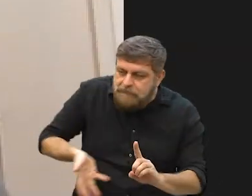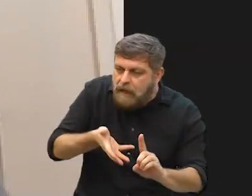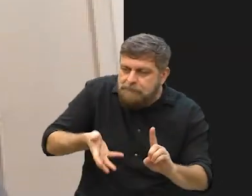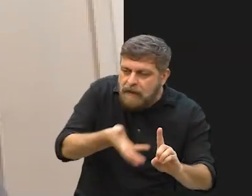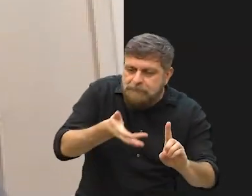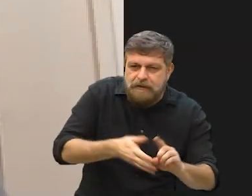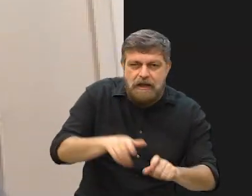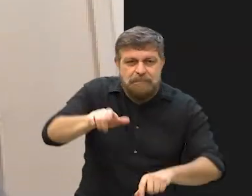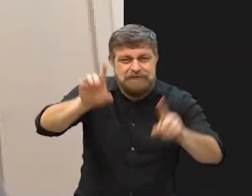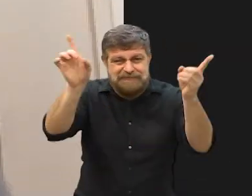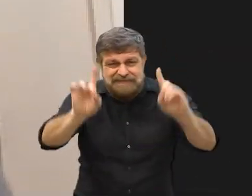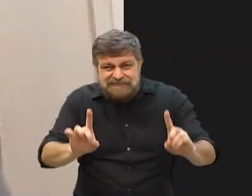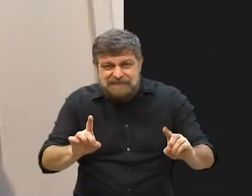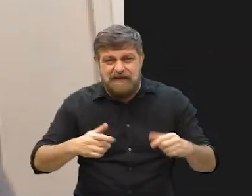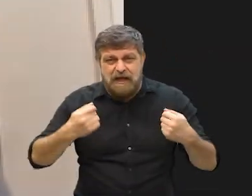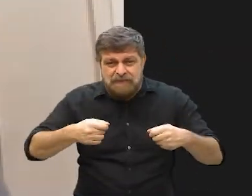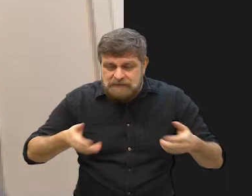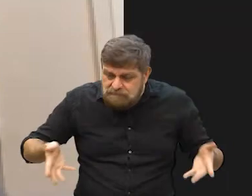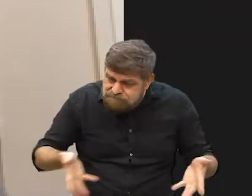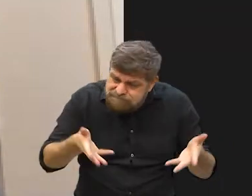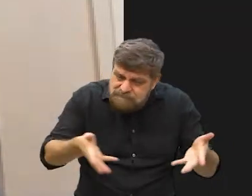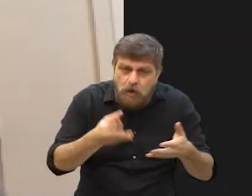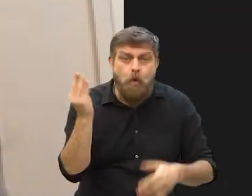com deficiência, às vezes, só precisam de uma